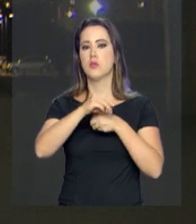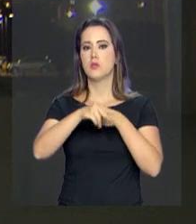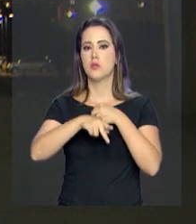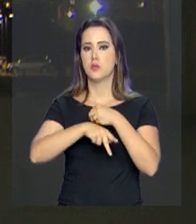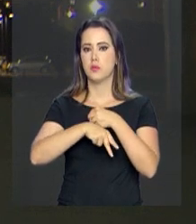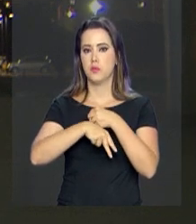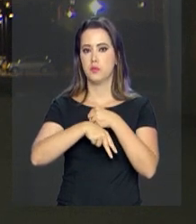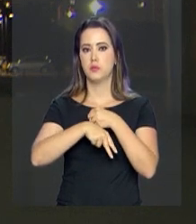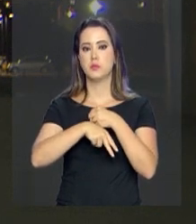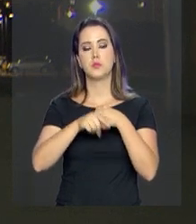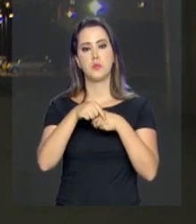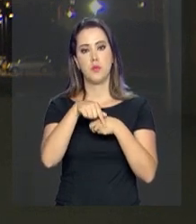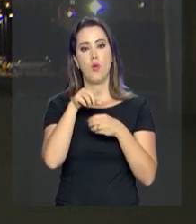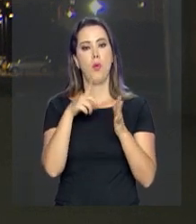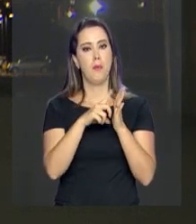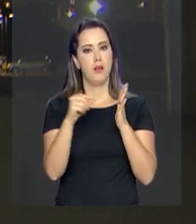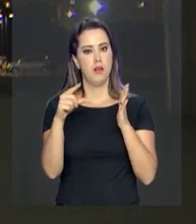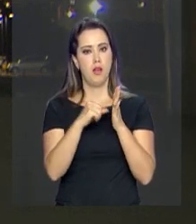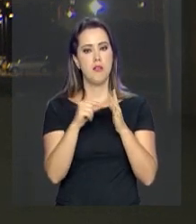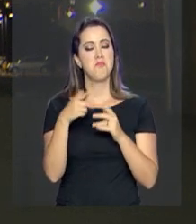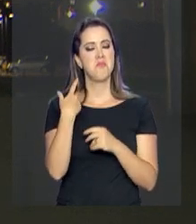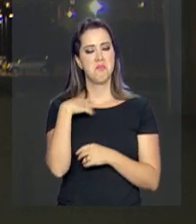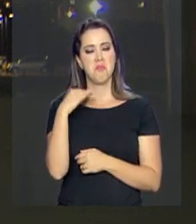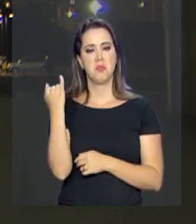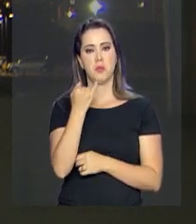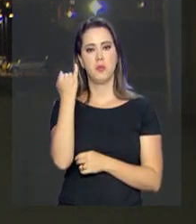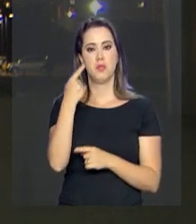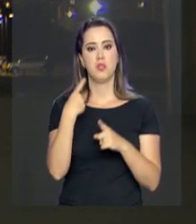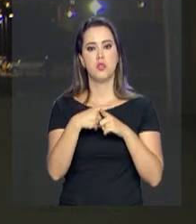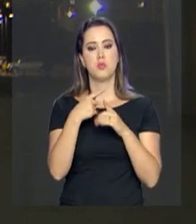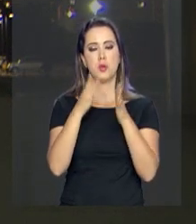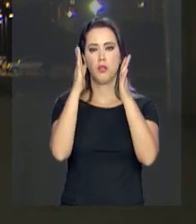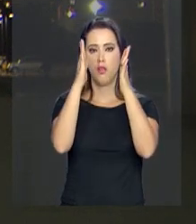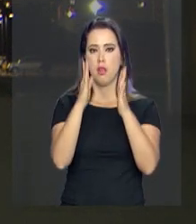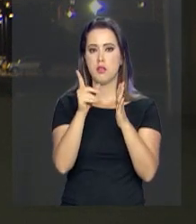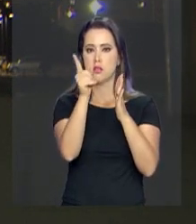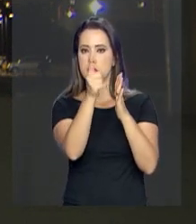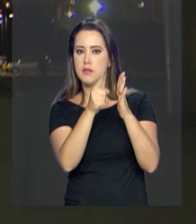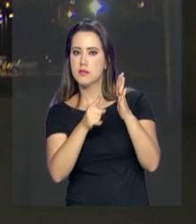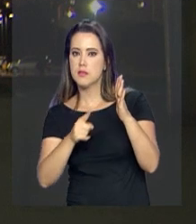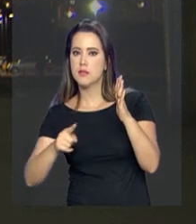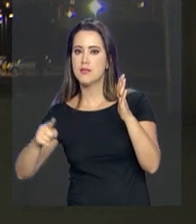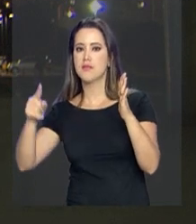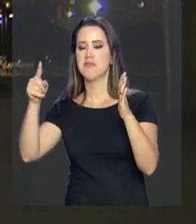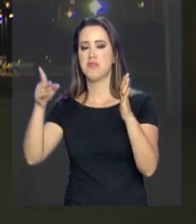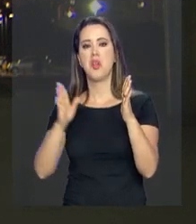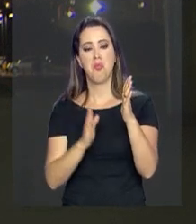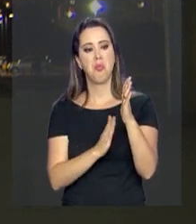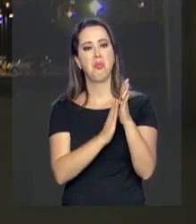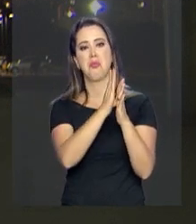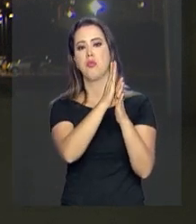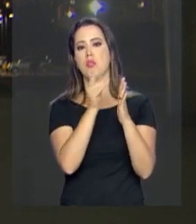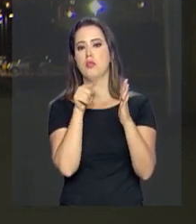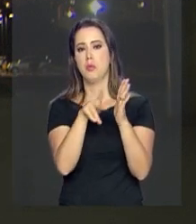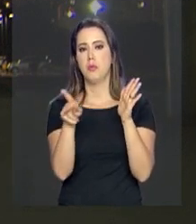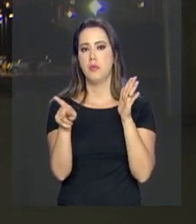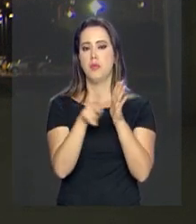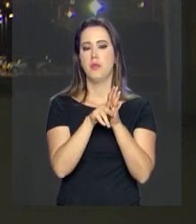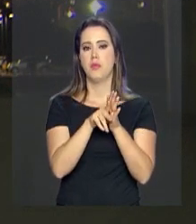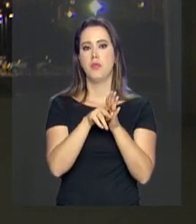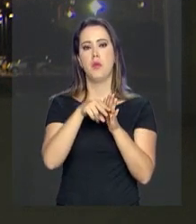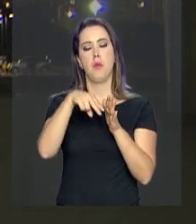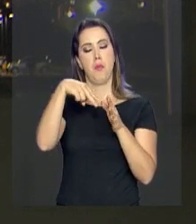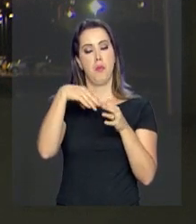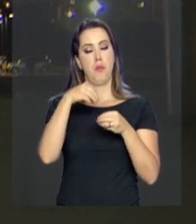niemayer o palácio chama atenção por essas colunas formadas por curvas e retas que são os traços típicos de